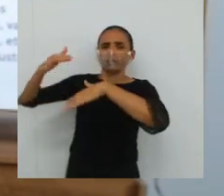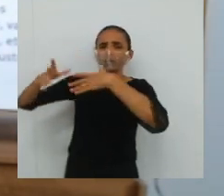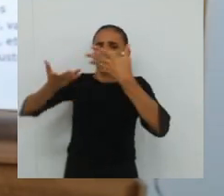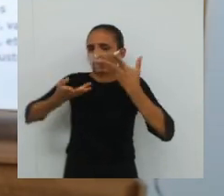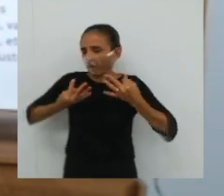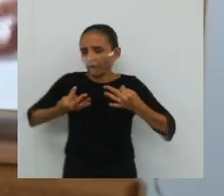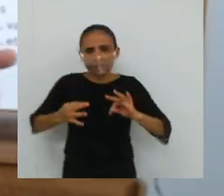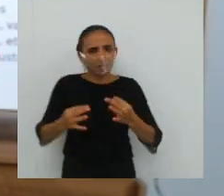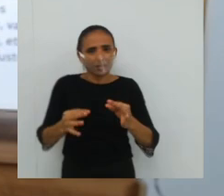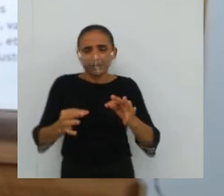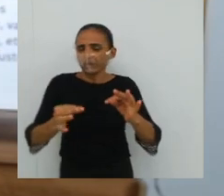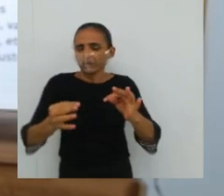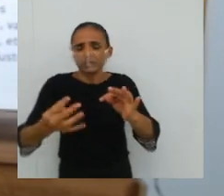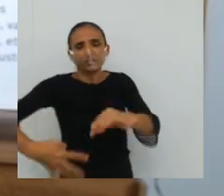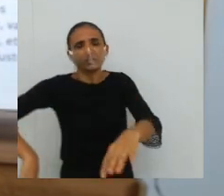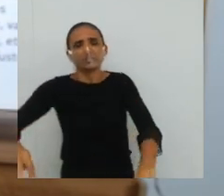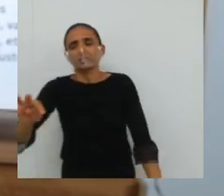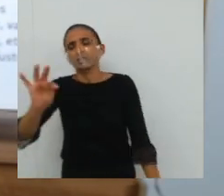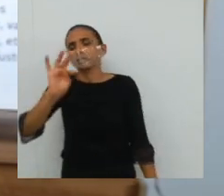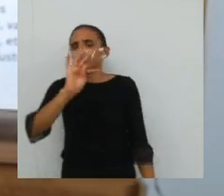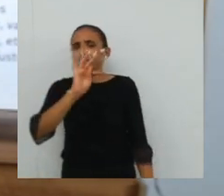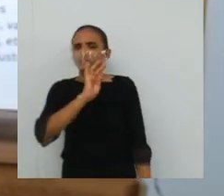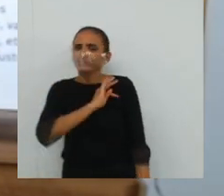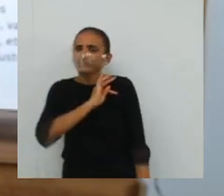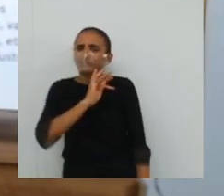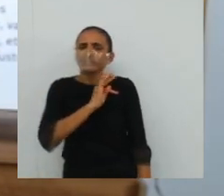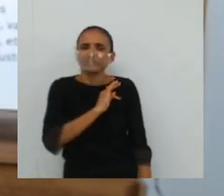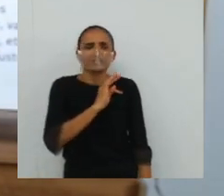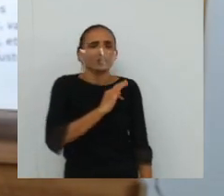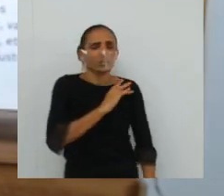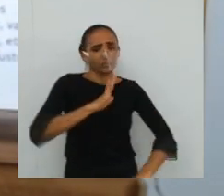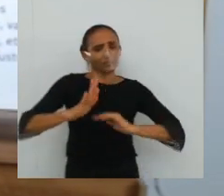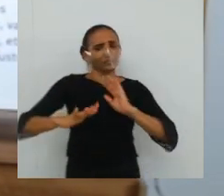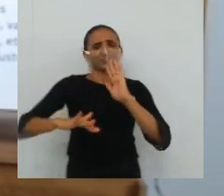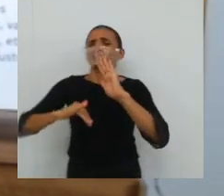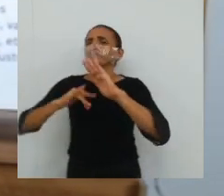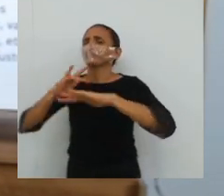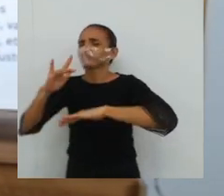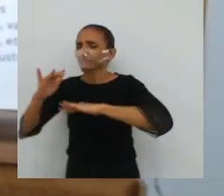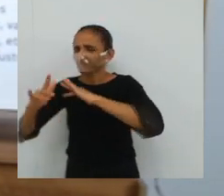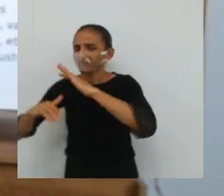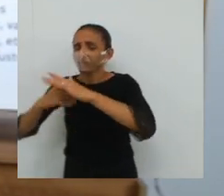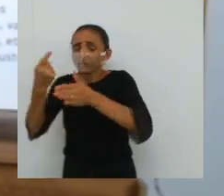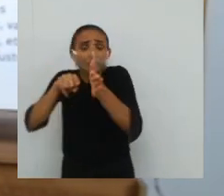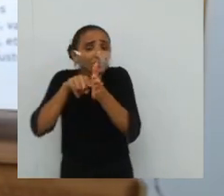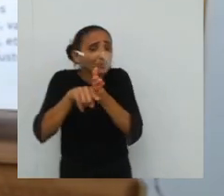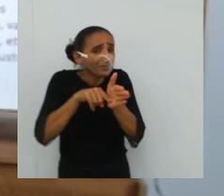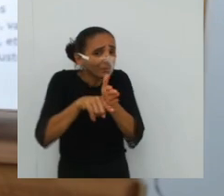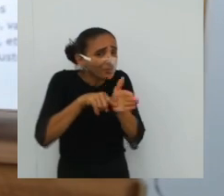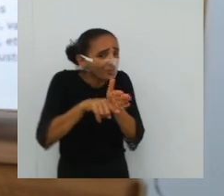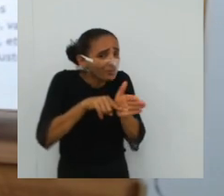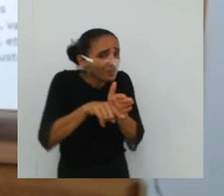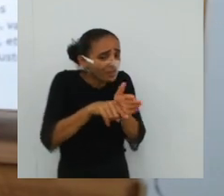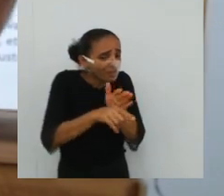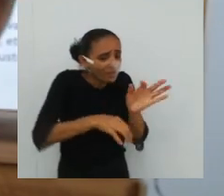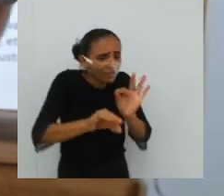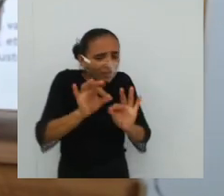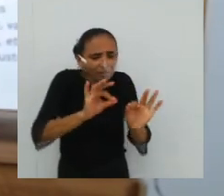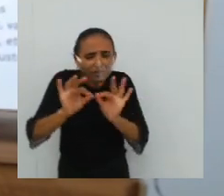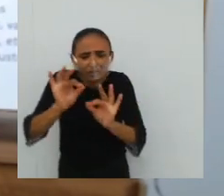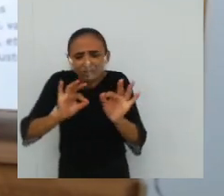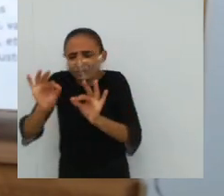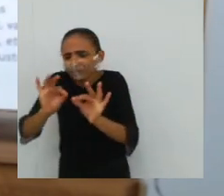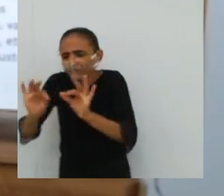a seleção de sementes, né? Mecanização profunda, desenvolvimento e pesquisa, logística de